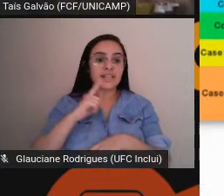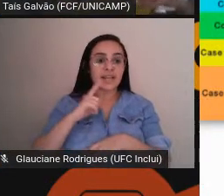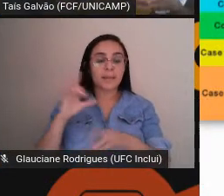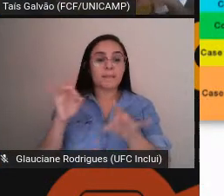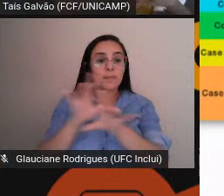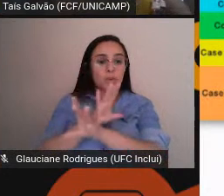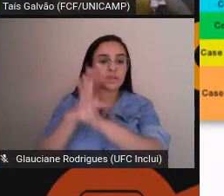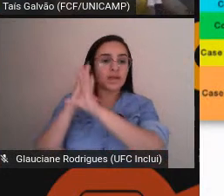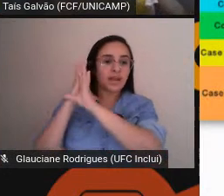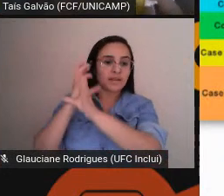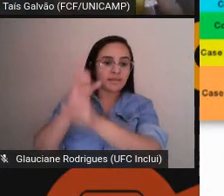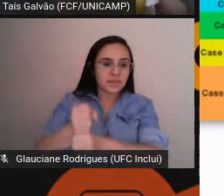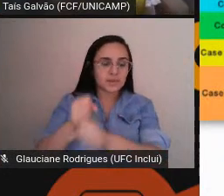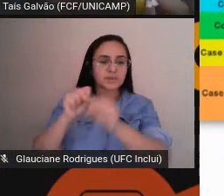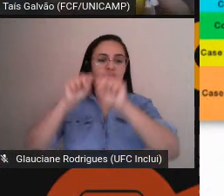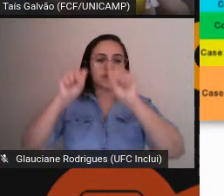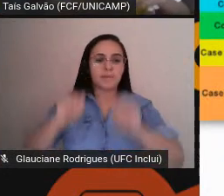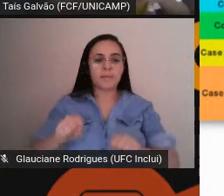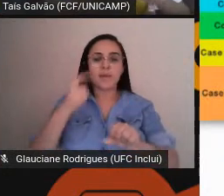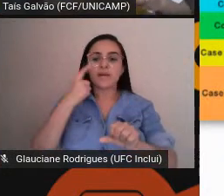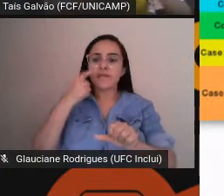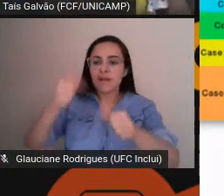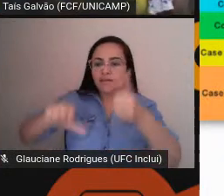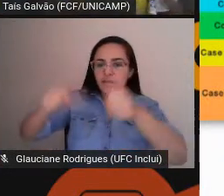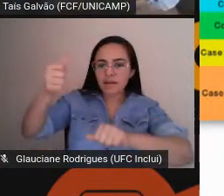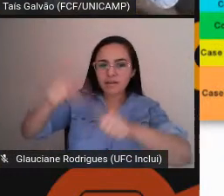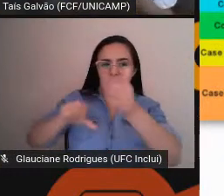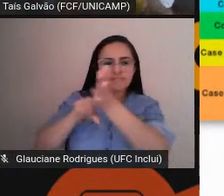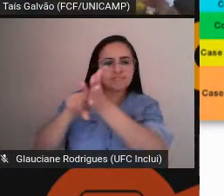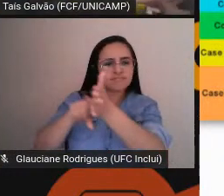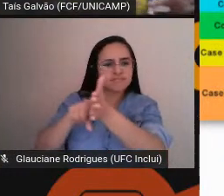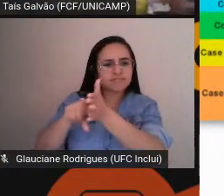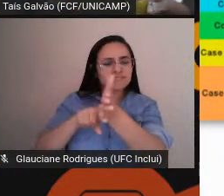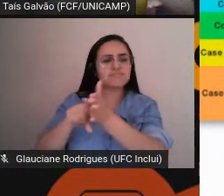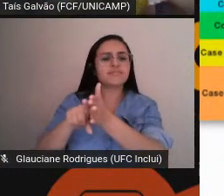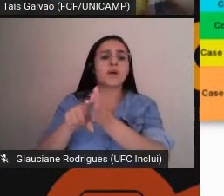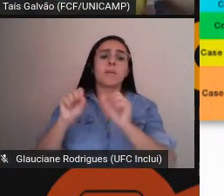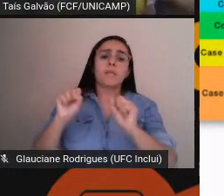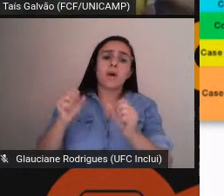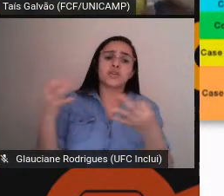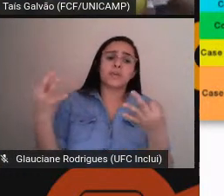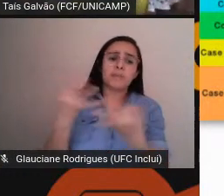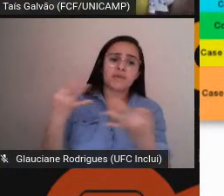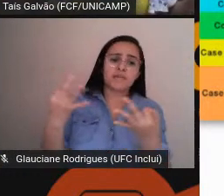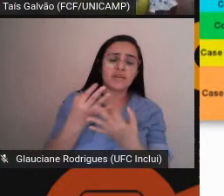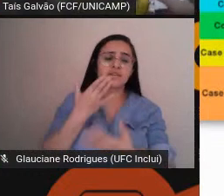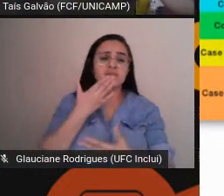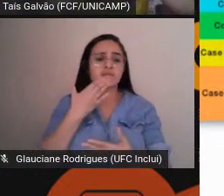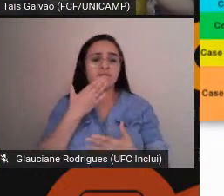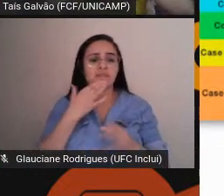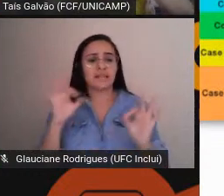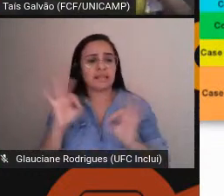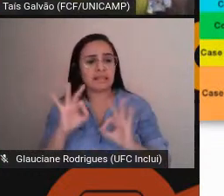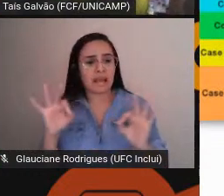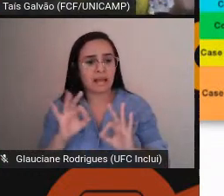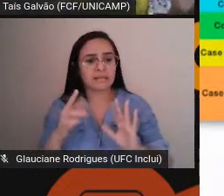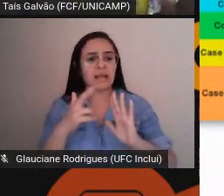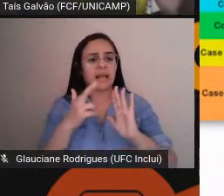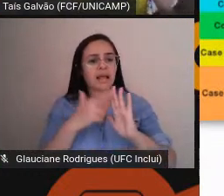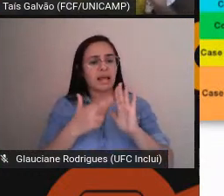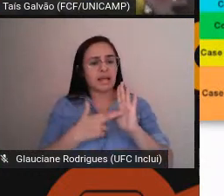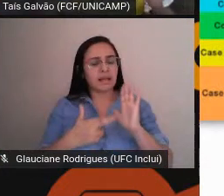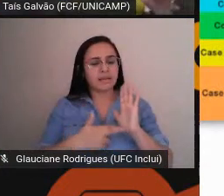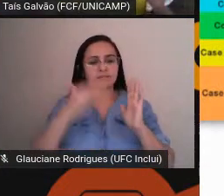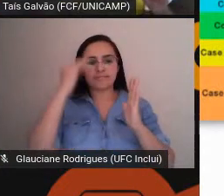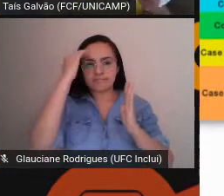ela foi elaborada, como também ela pode ter sido elaborada com perfeição, seguindo todos os pressupostos, fazendo tudo da